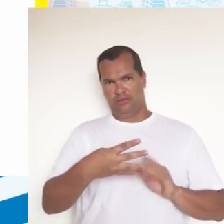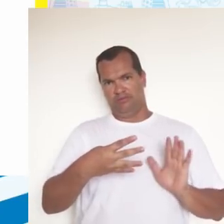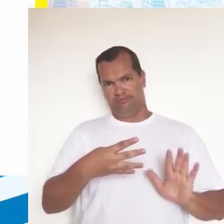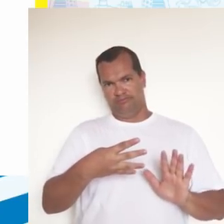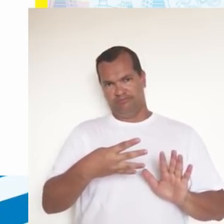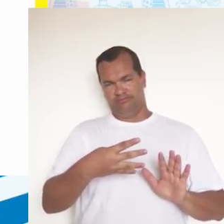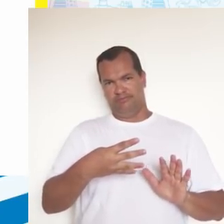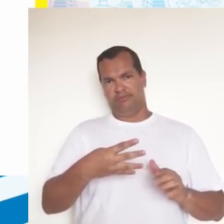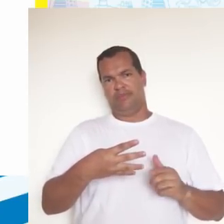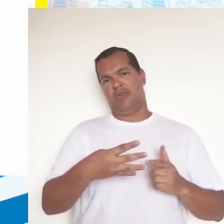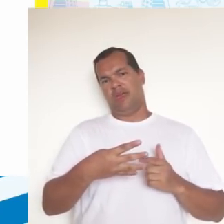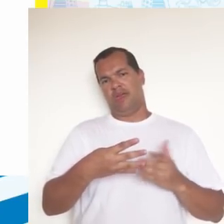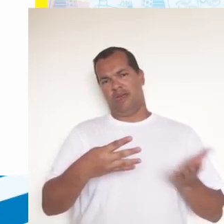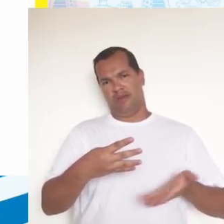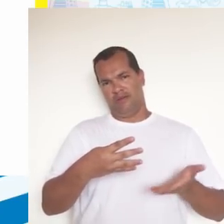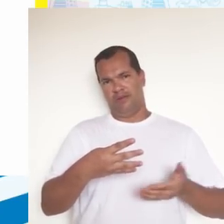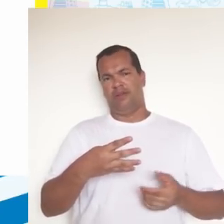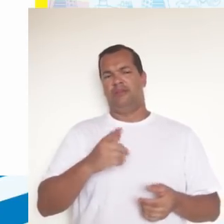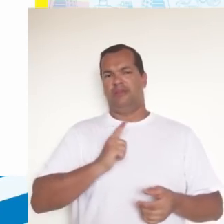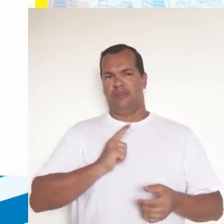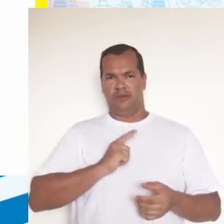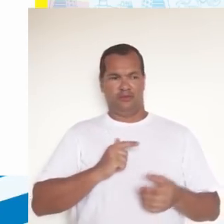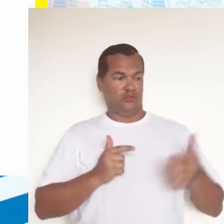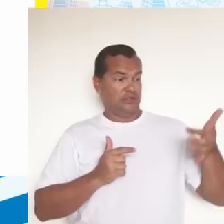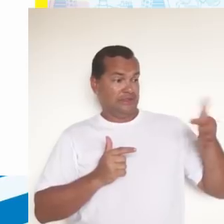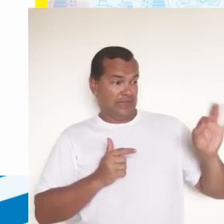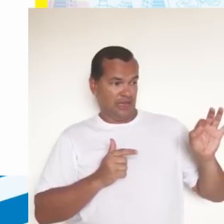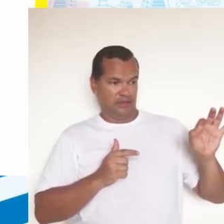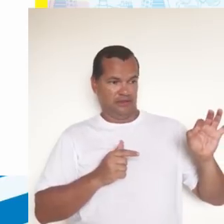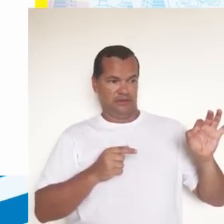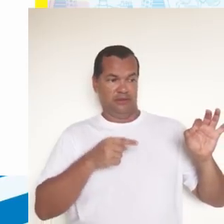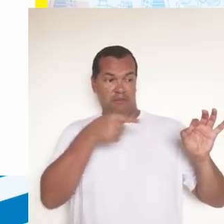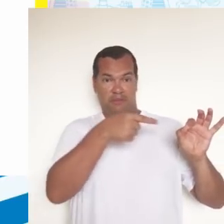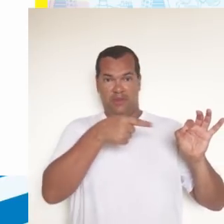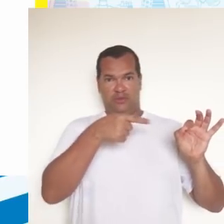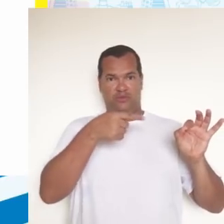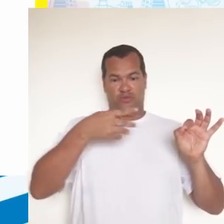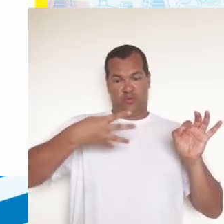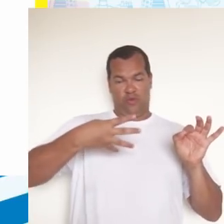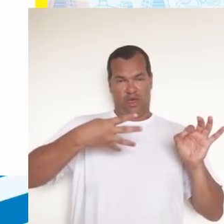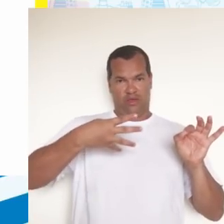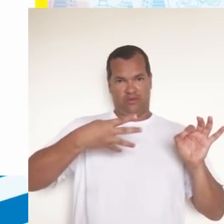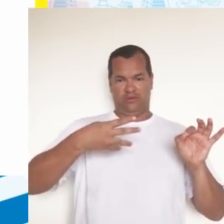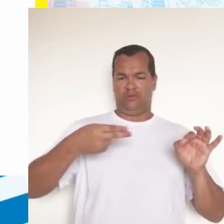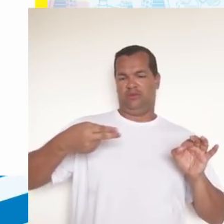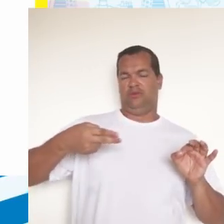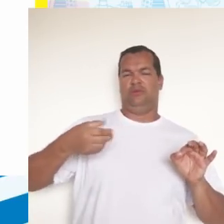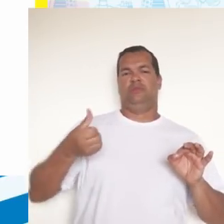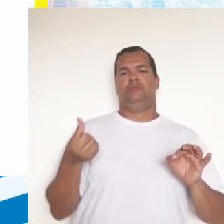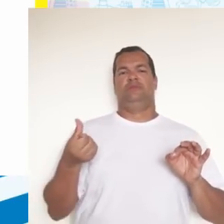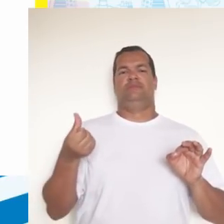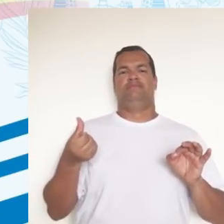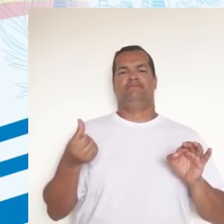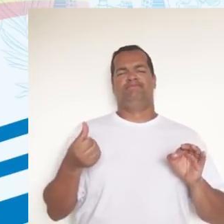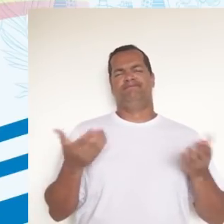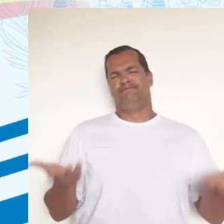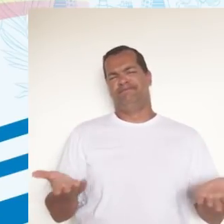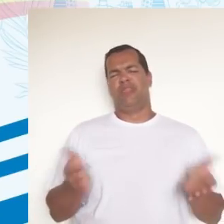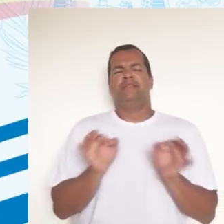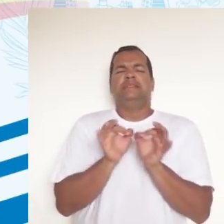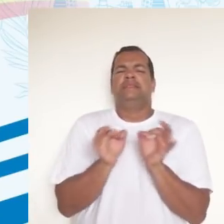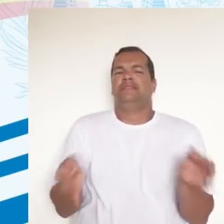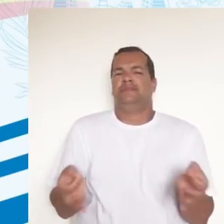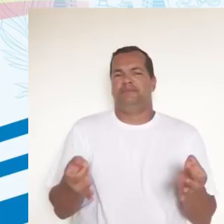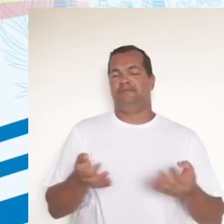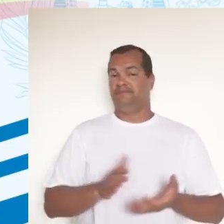como aparece na sua tela. Então nós temos agora 10 menos 4 igual a 6. Tá vendo